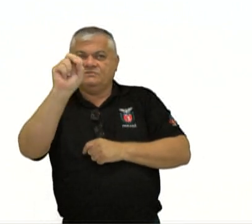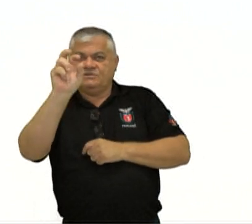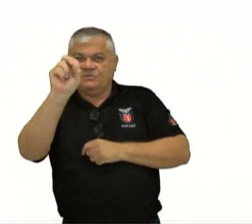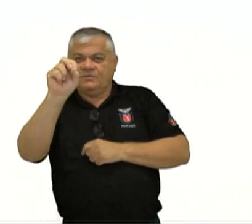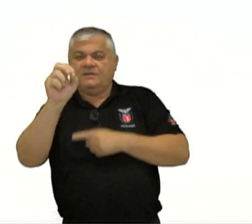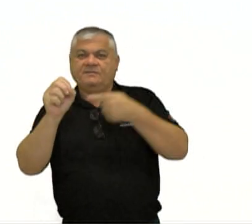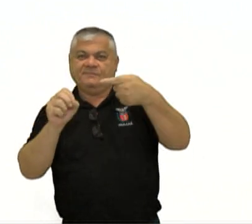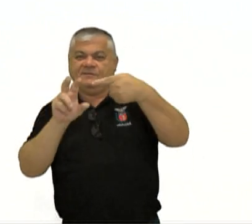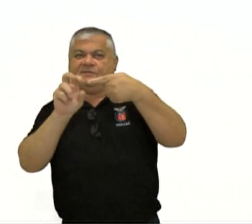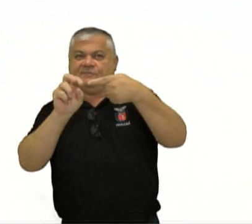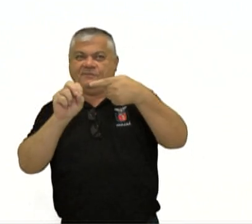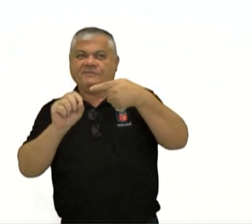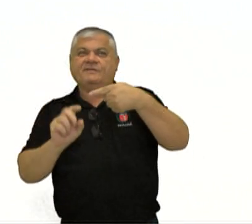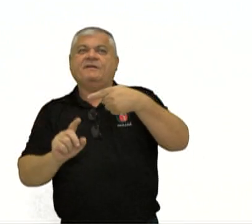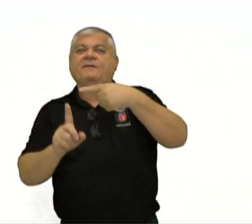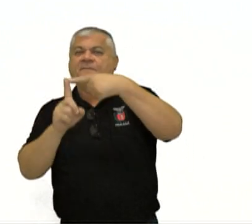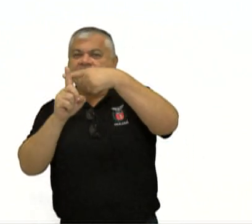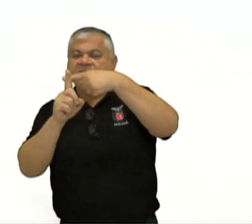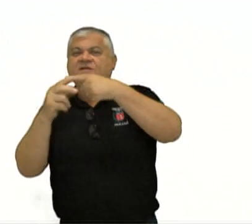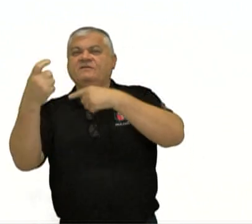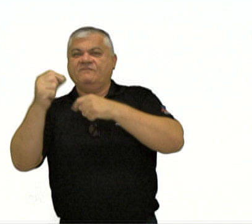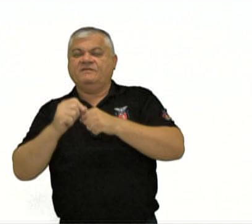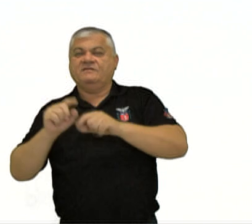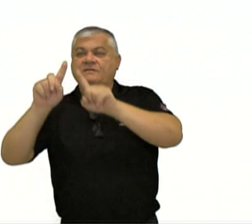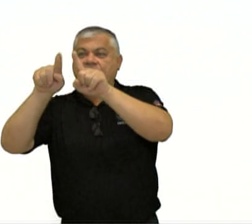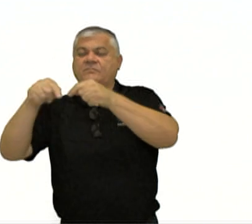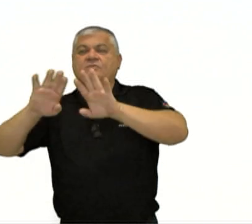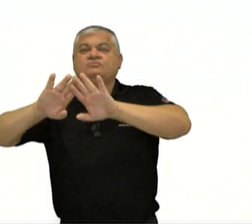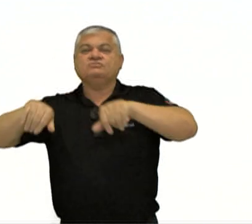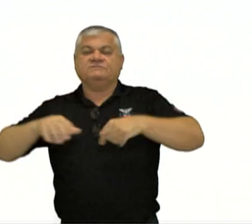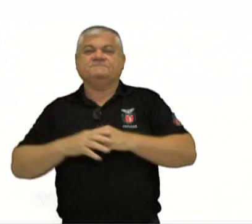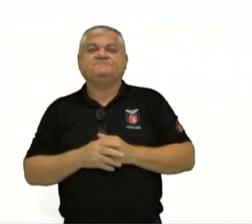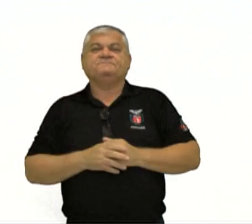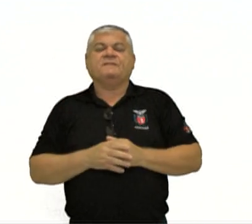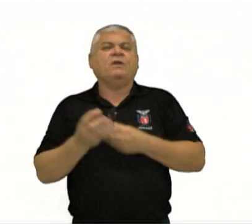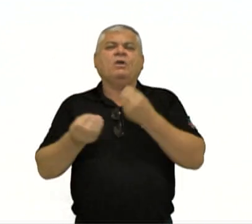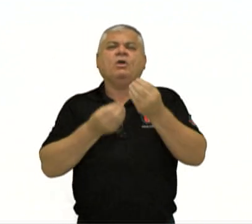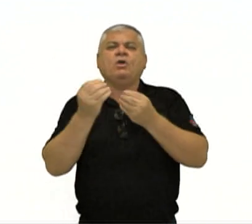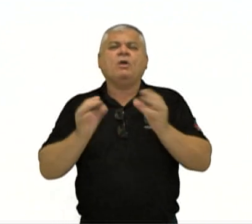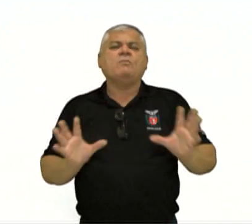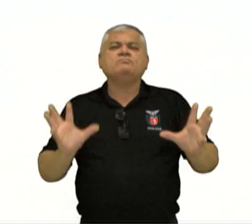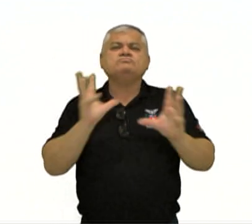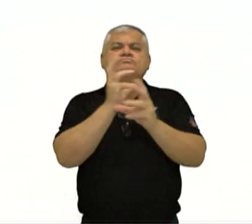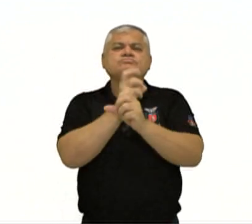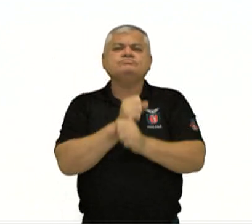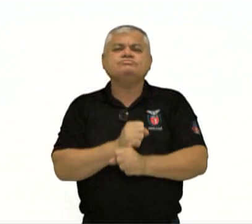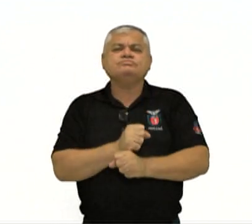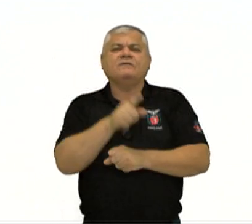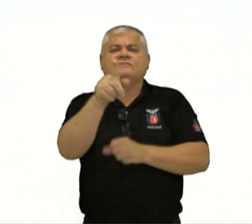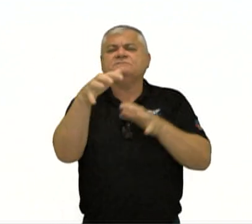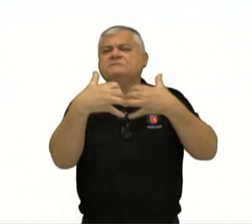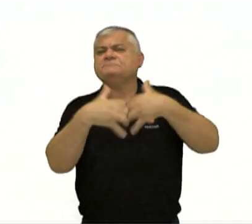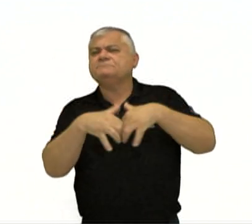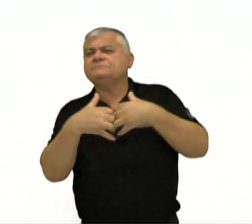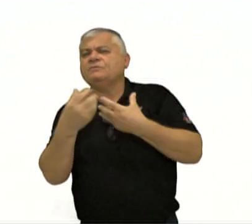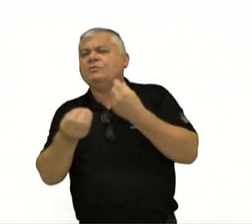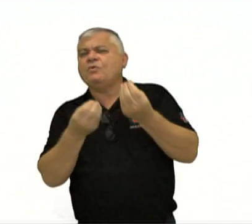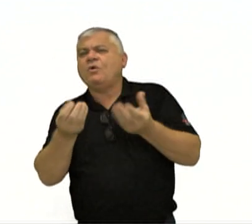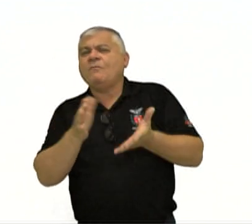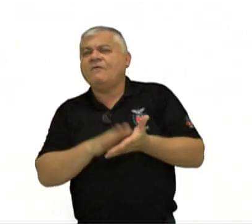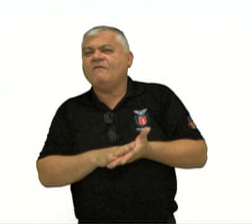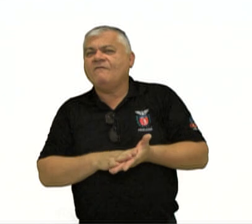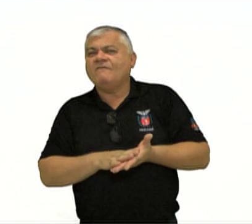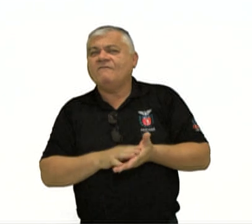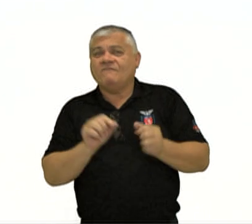gente abaixa como menos 50 e o mais 20, então, como mais 20. E para resolver essa conta, Que raciocínio você faria? Que propriedade